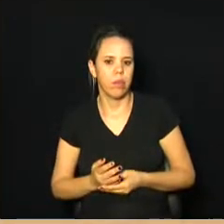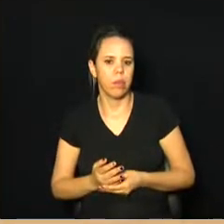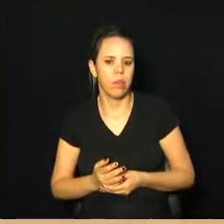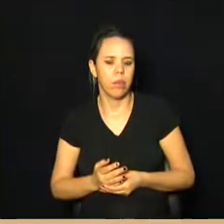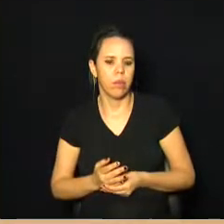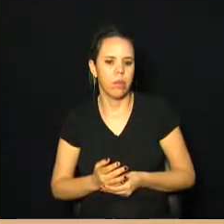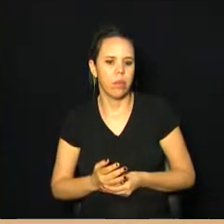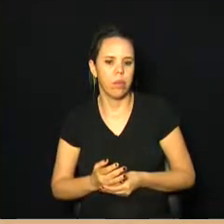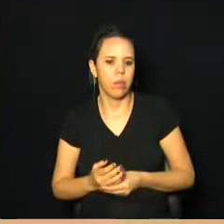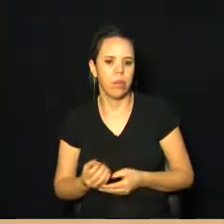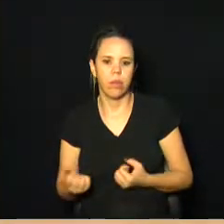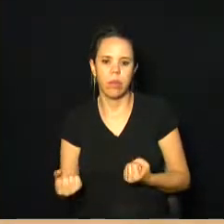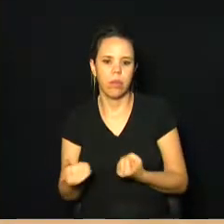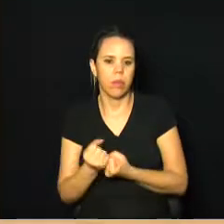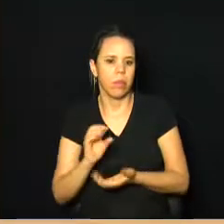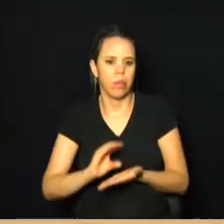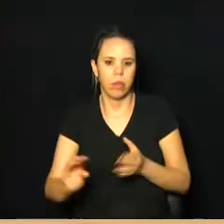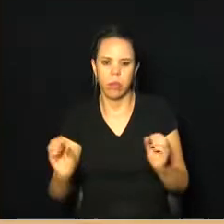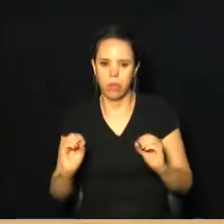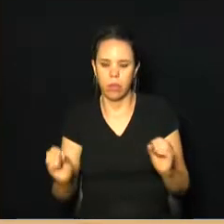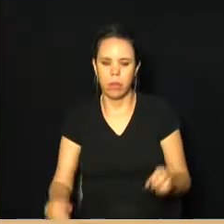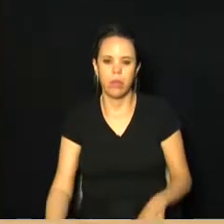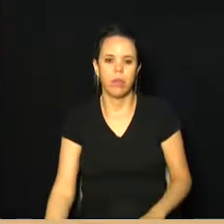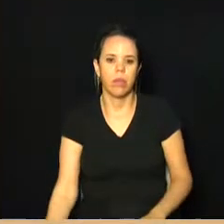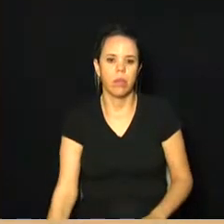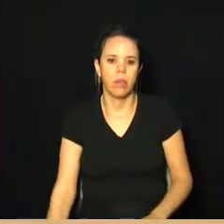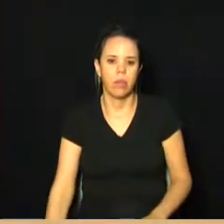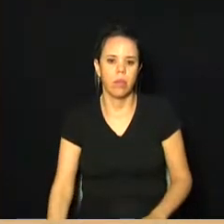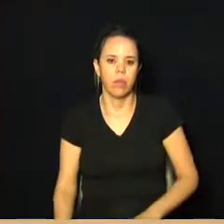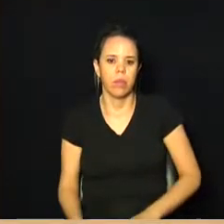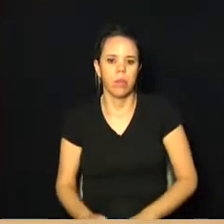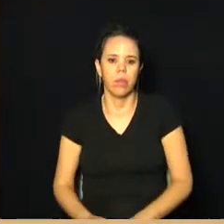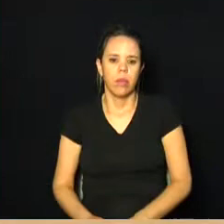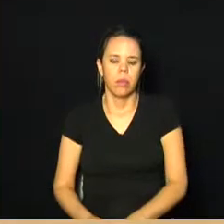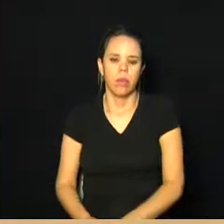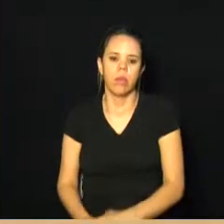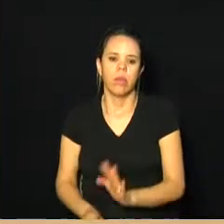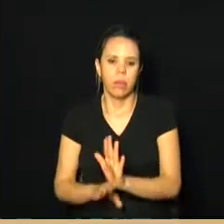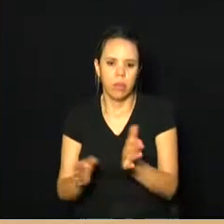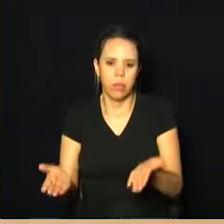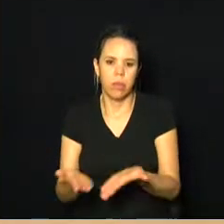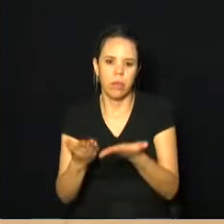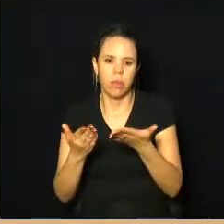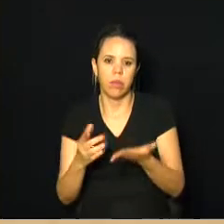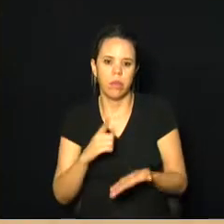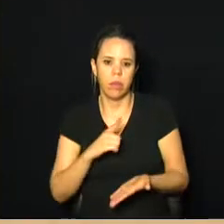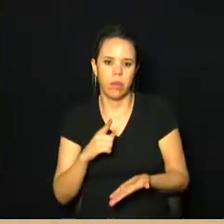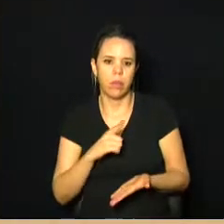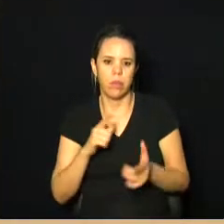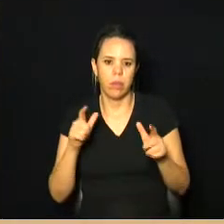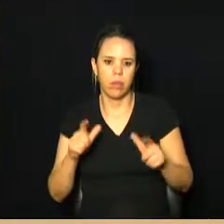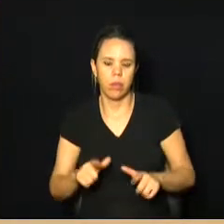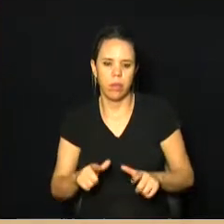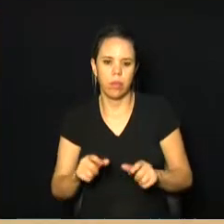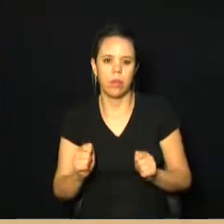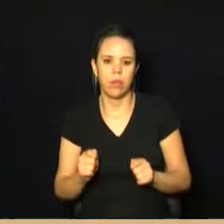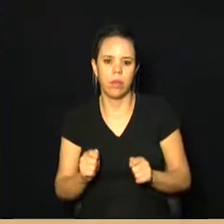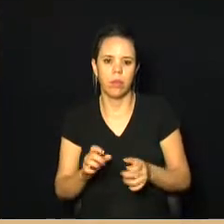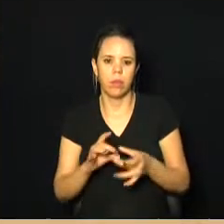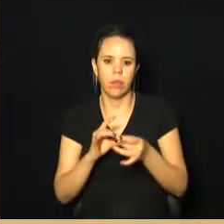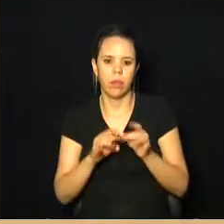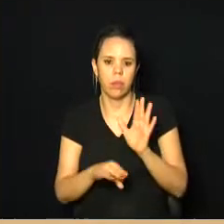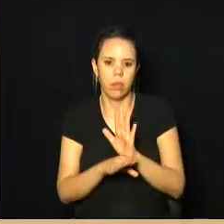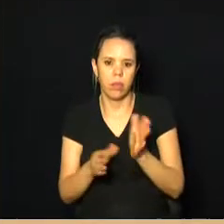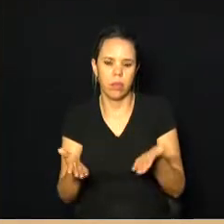questão de patrocinar nada não, mas a gente procura os patrocinadores e fala, eu tenho até uns parceiros nossos que podem ajudar,